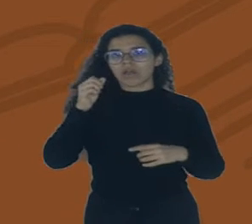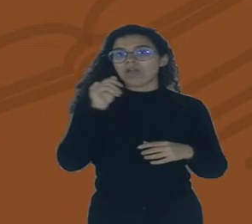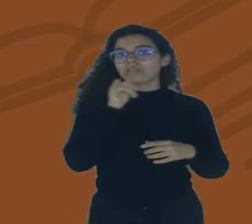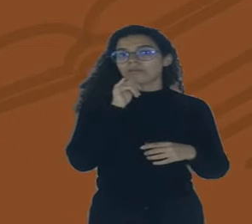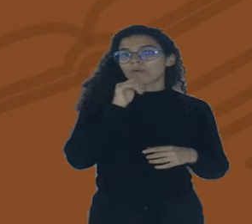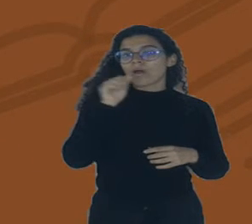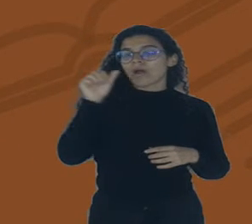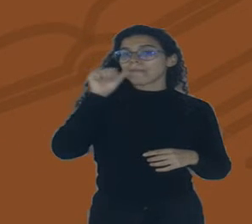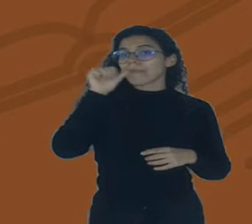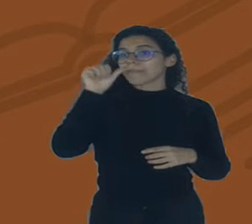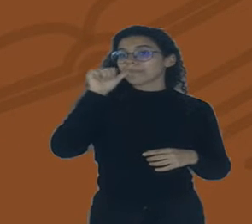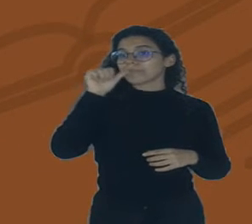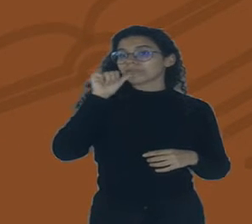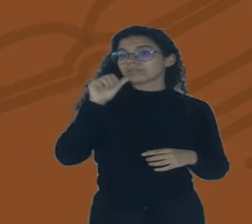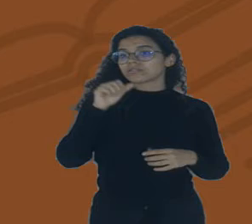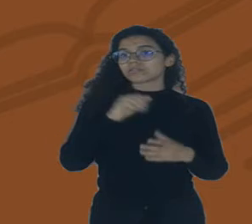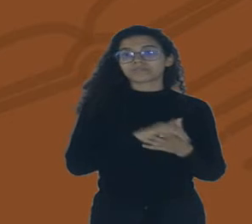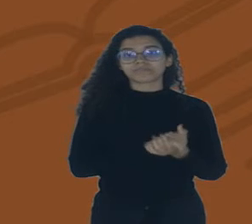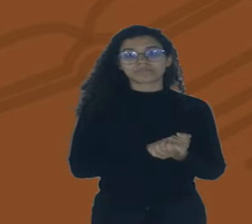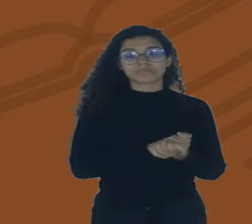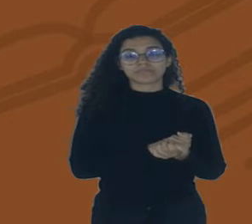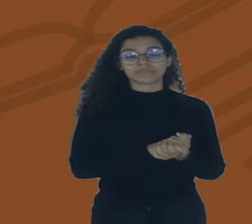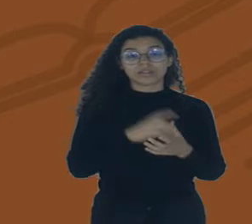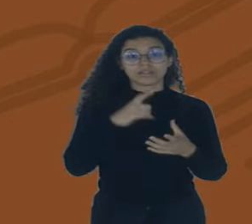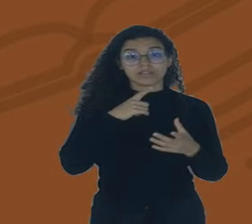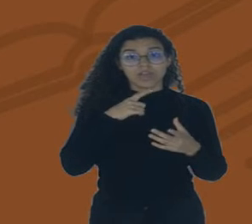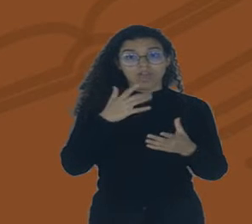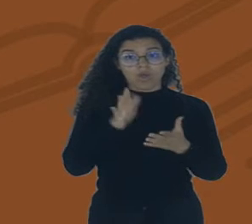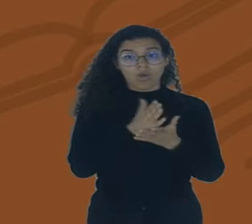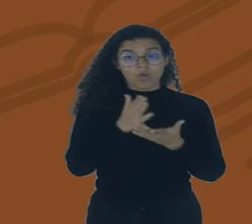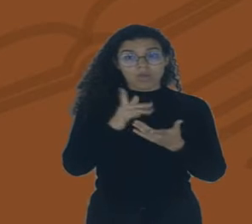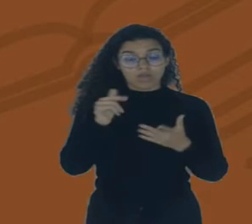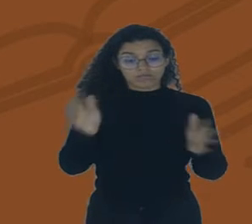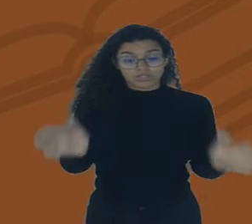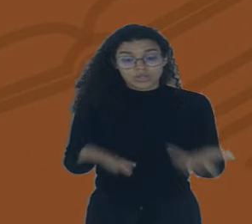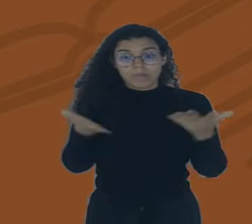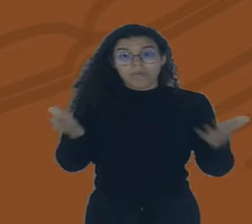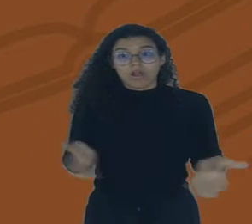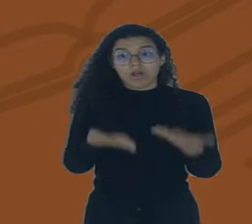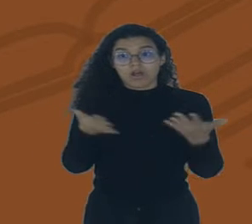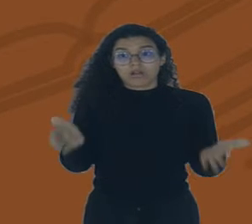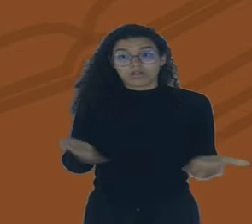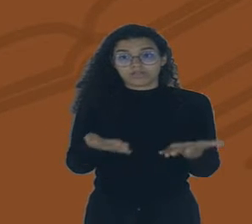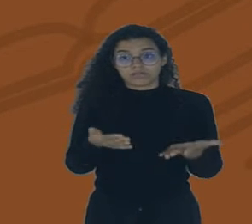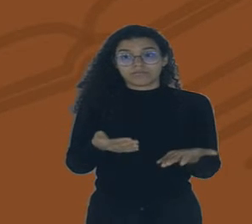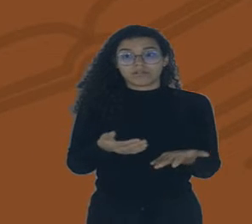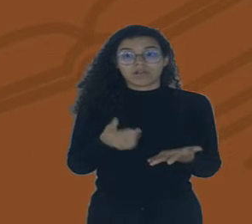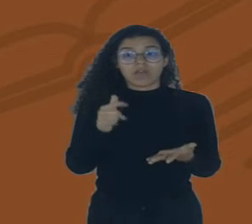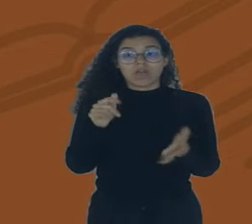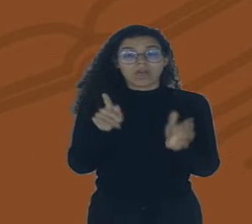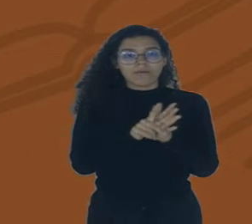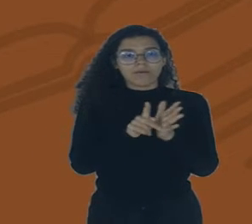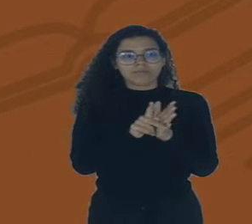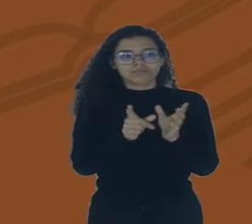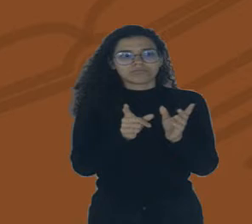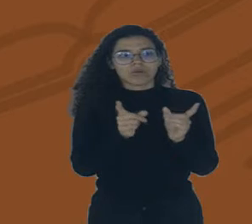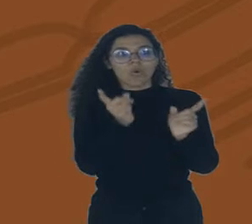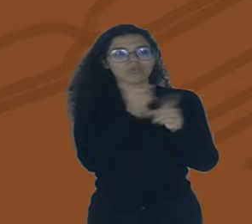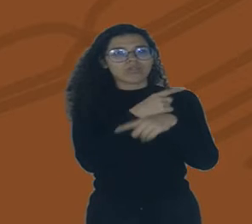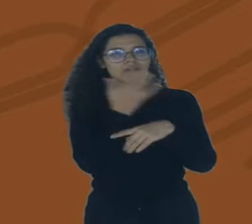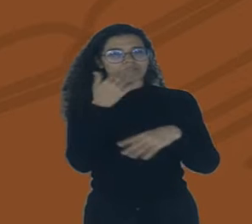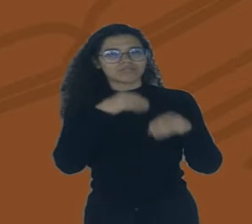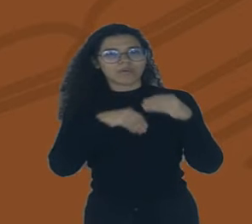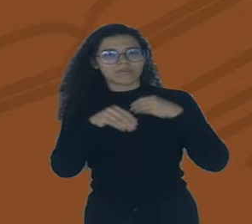anestésico. Existem drogas que são chamadas drogas estimulantes, que atuam de forma oposta às depressivas,